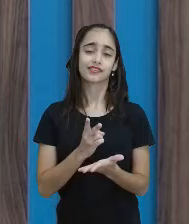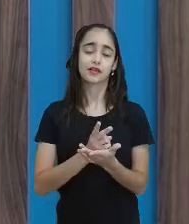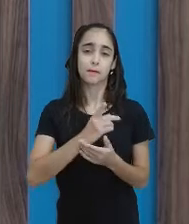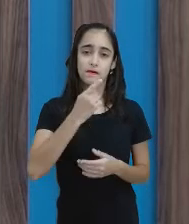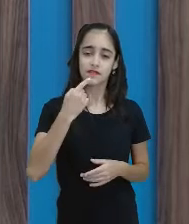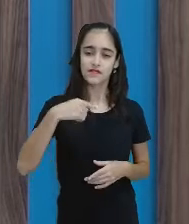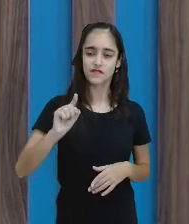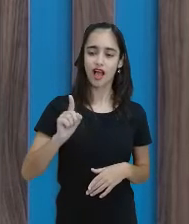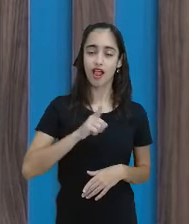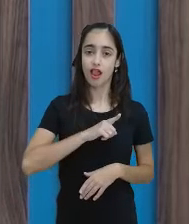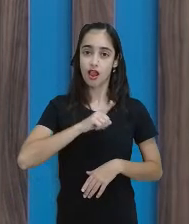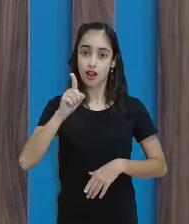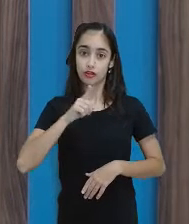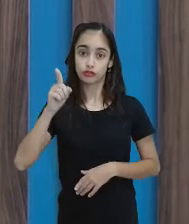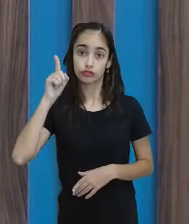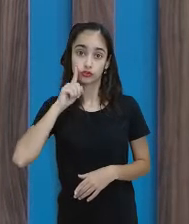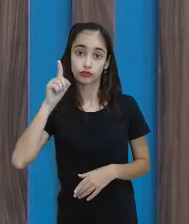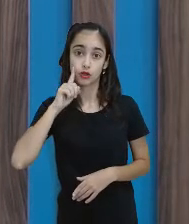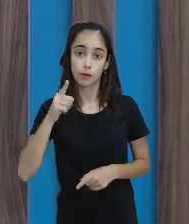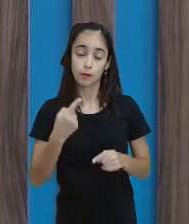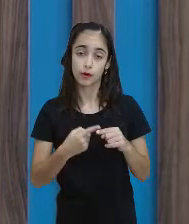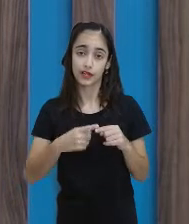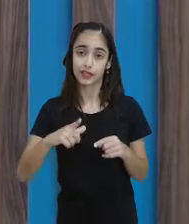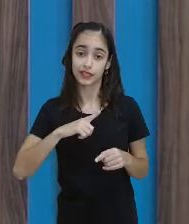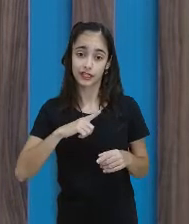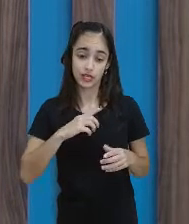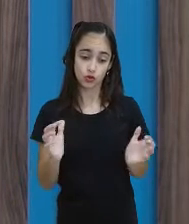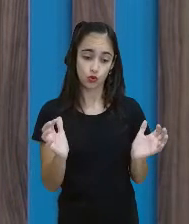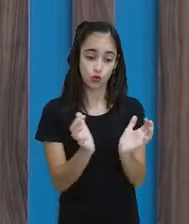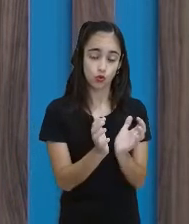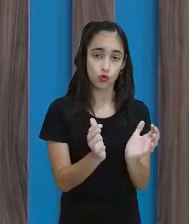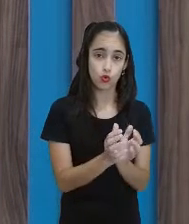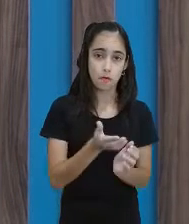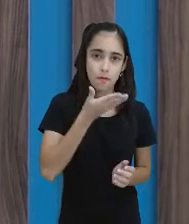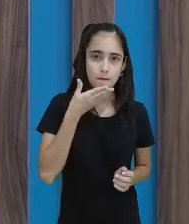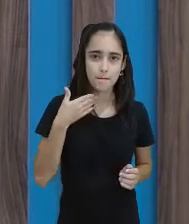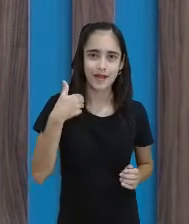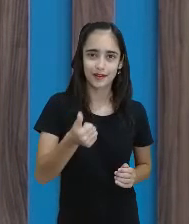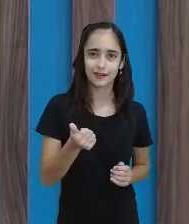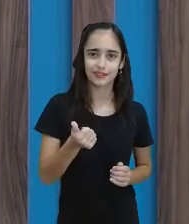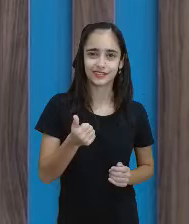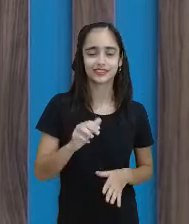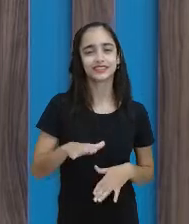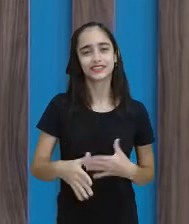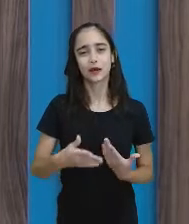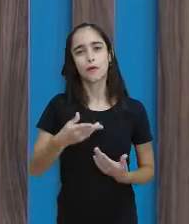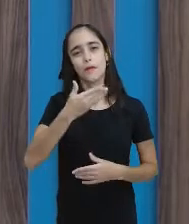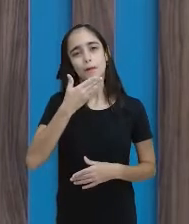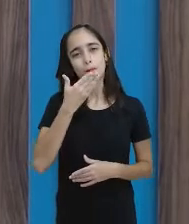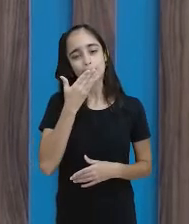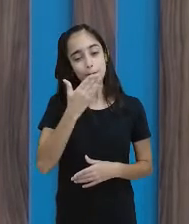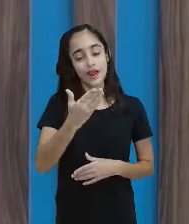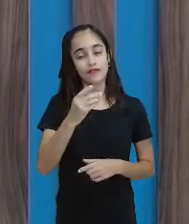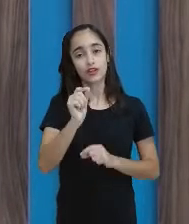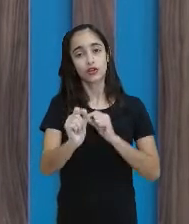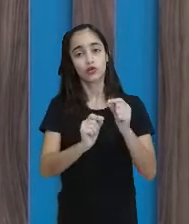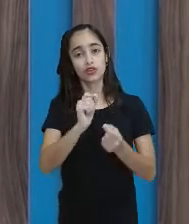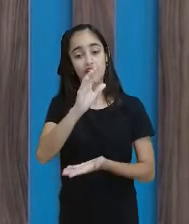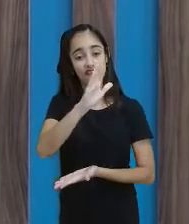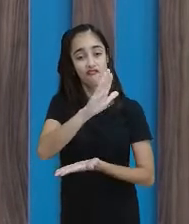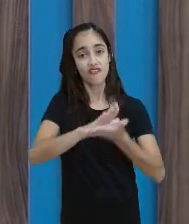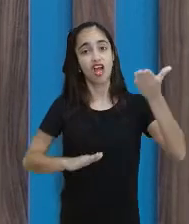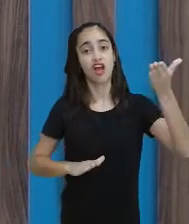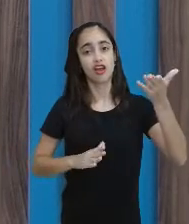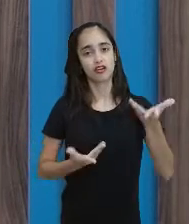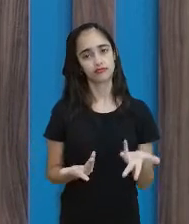para os times melhores que tem lá, né? Então, o investimento lá financeiro é alto e eles estão indo para lá. Assim como aqui no país, o futebol